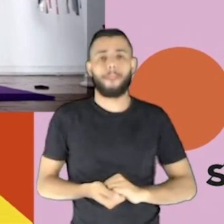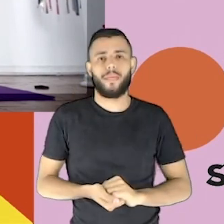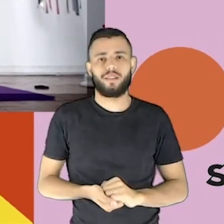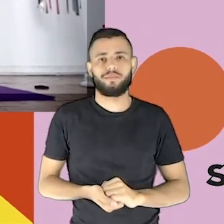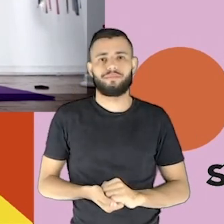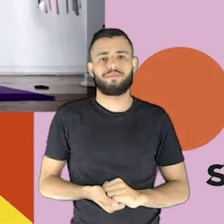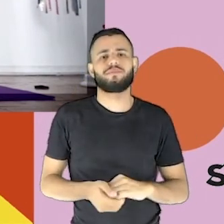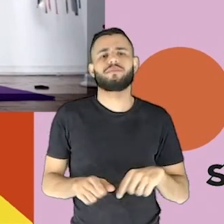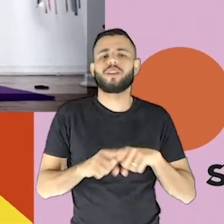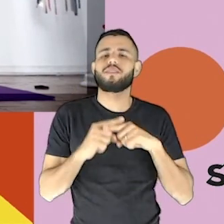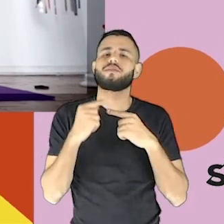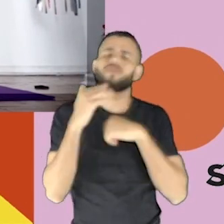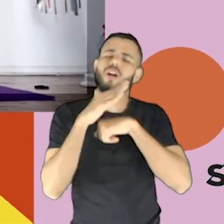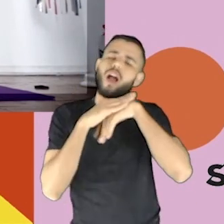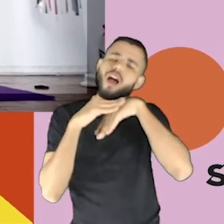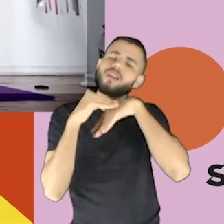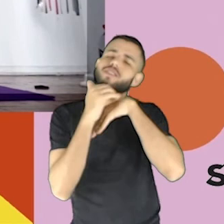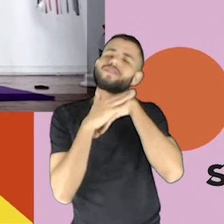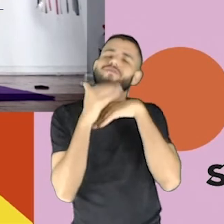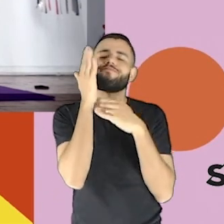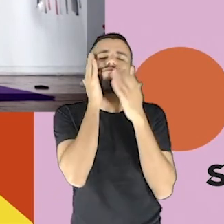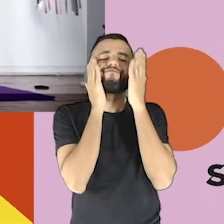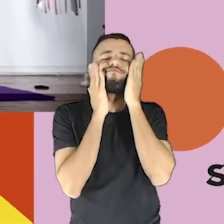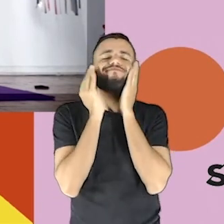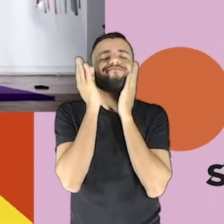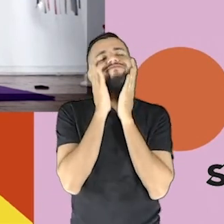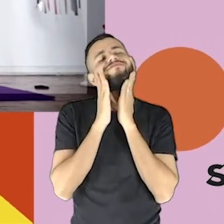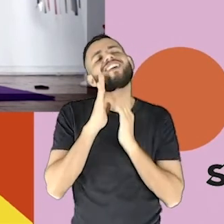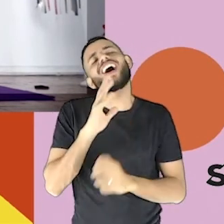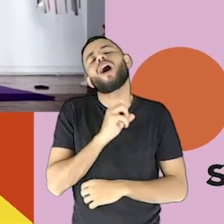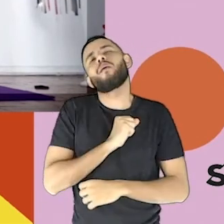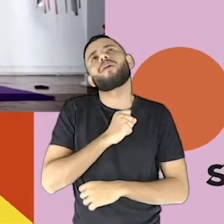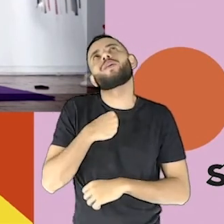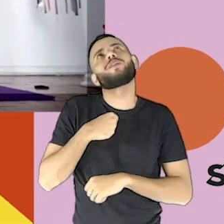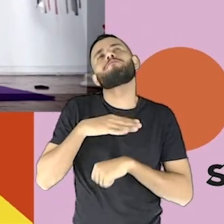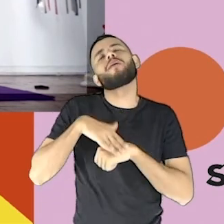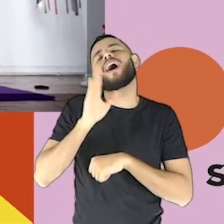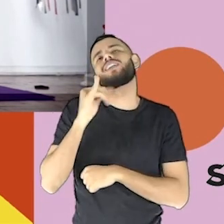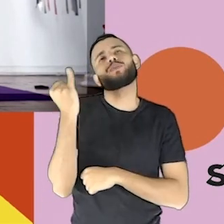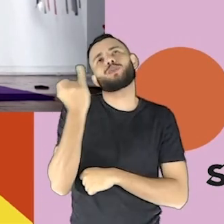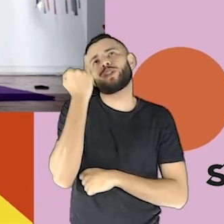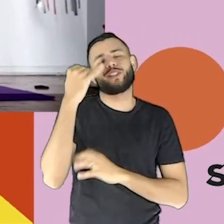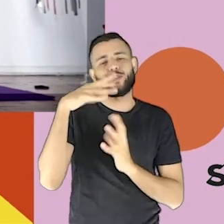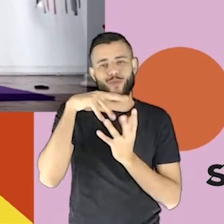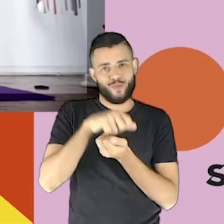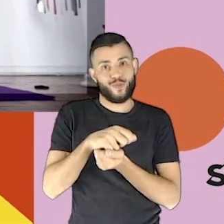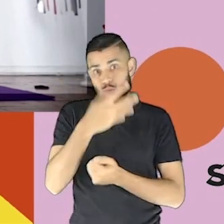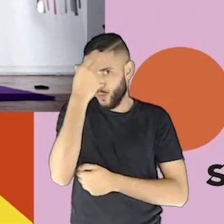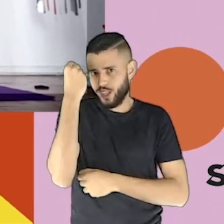Se faz um carinho aí, se ama, lembra que você é a pessoa mais importante desse mundo, nunca esqueça disso.